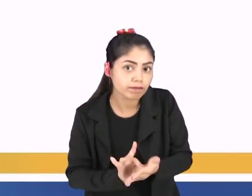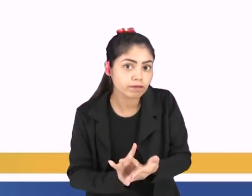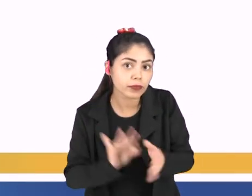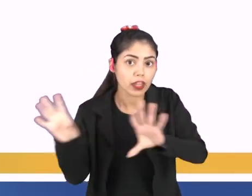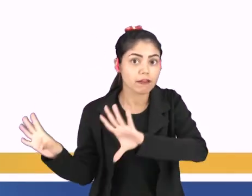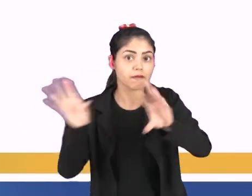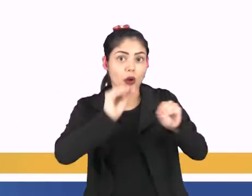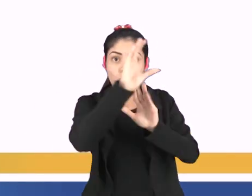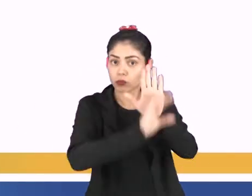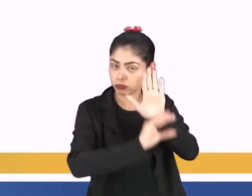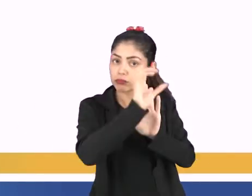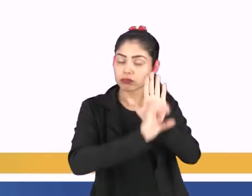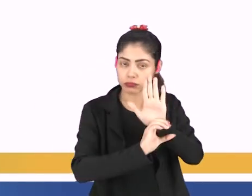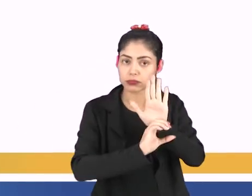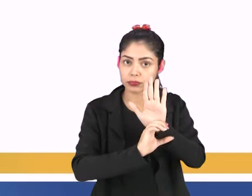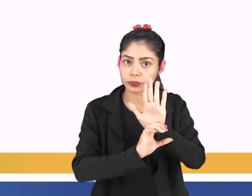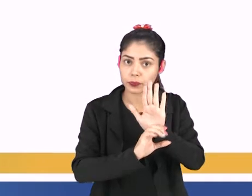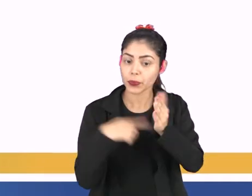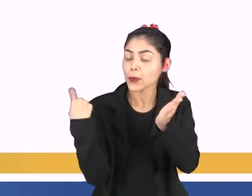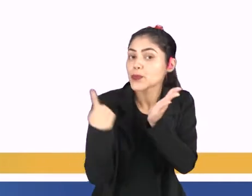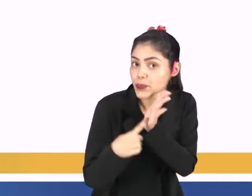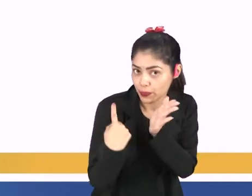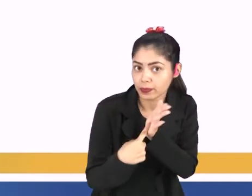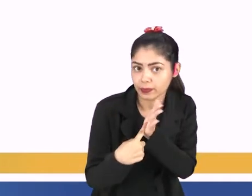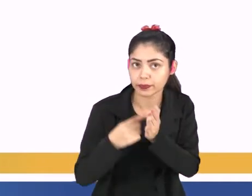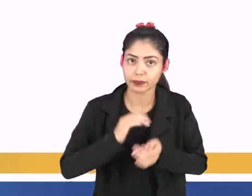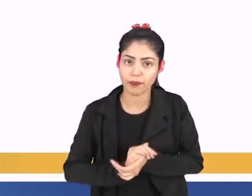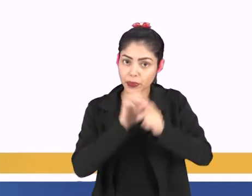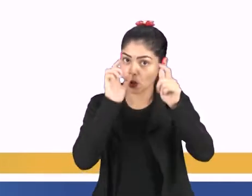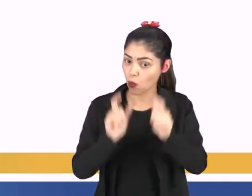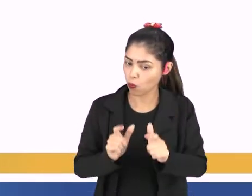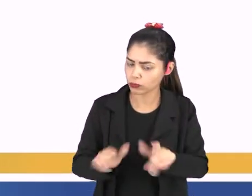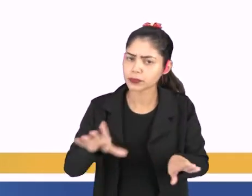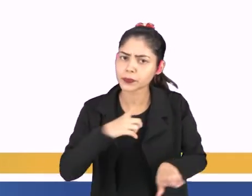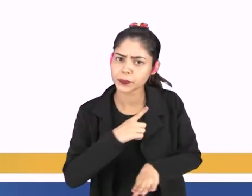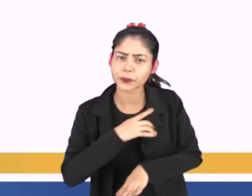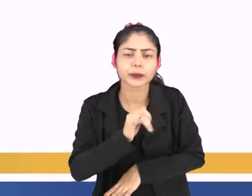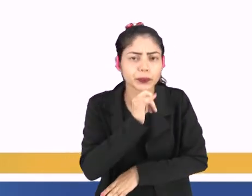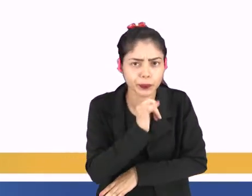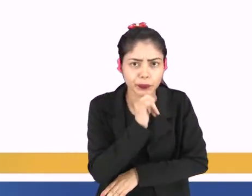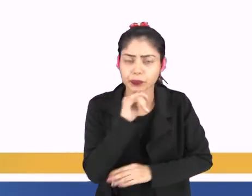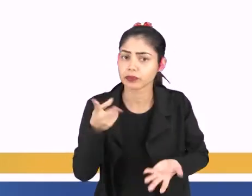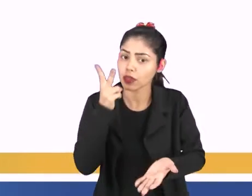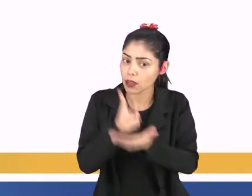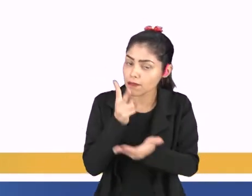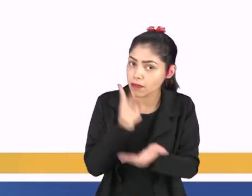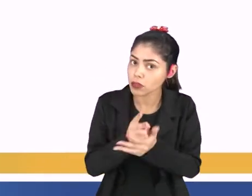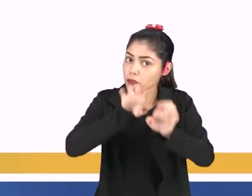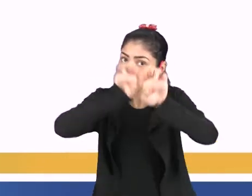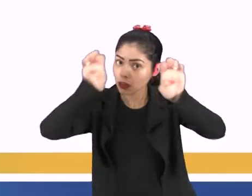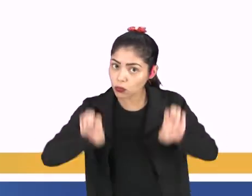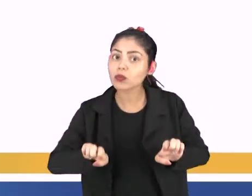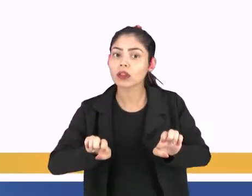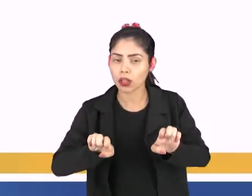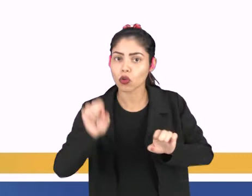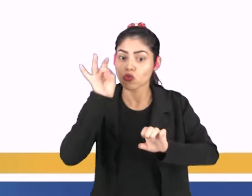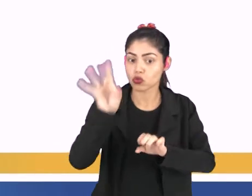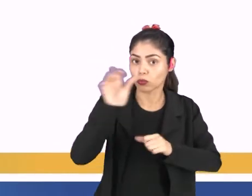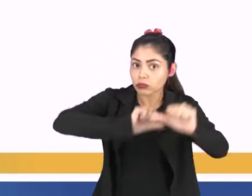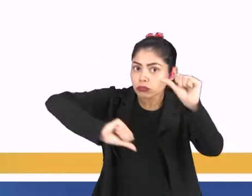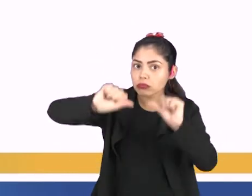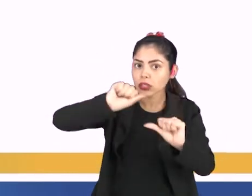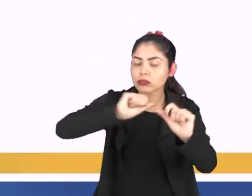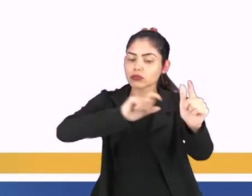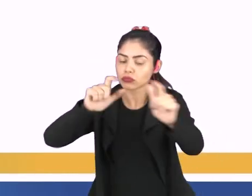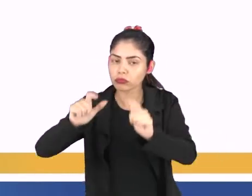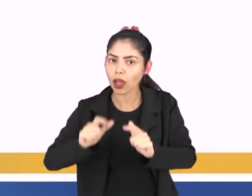do conceito, da combinação. Onde nós temos, por exemplo, a mesma estrutura, eu só mudei os coeficientes.